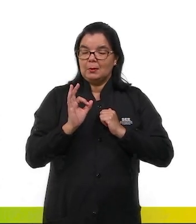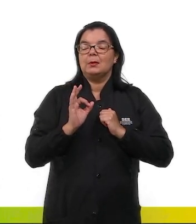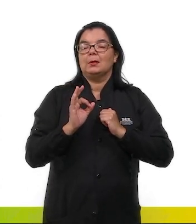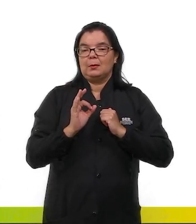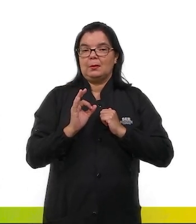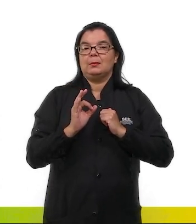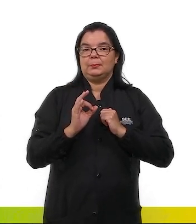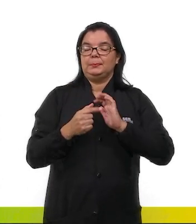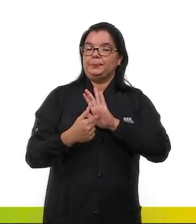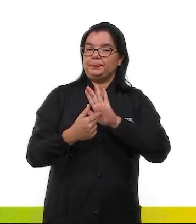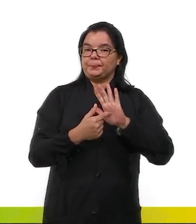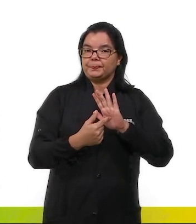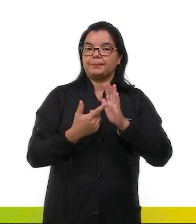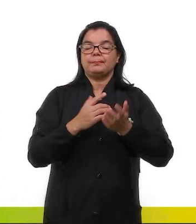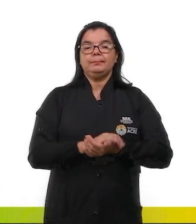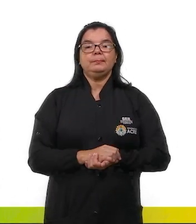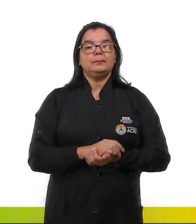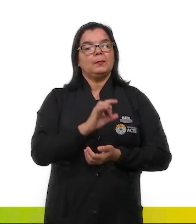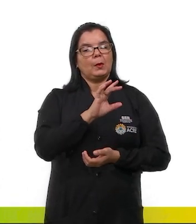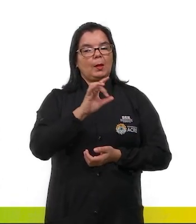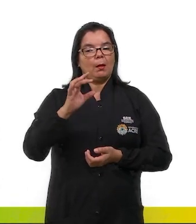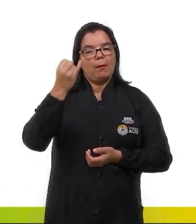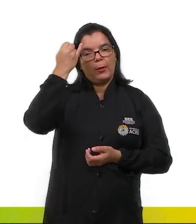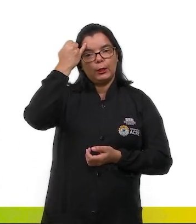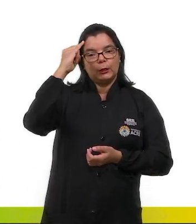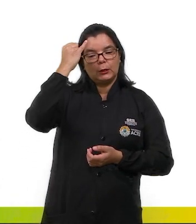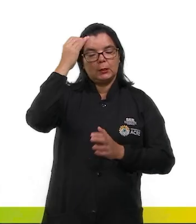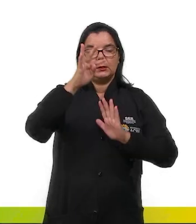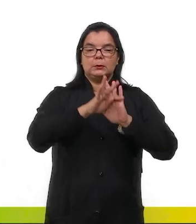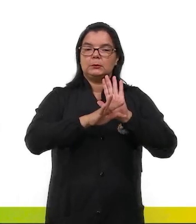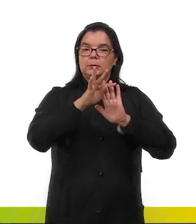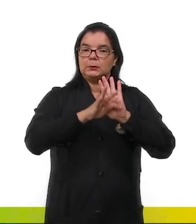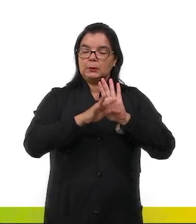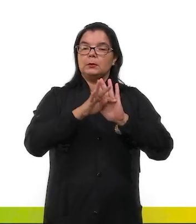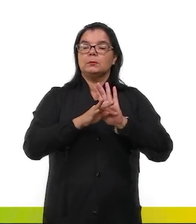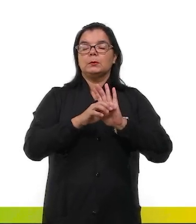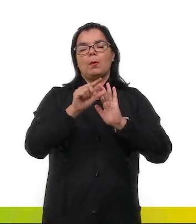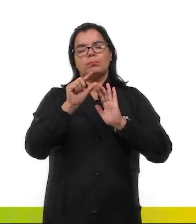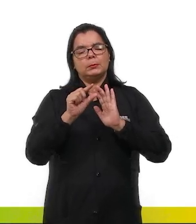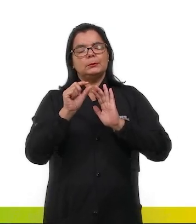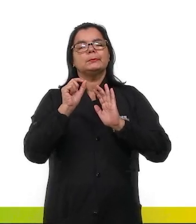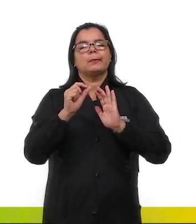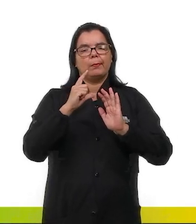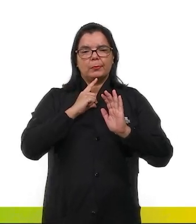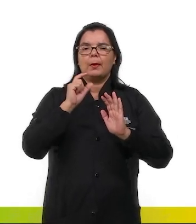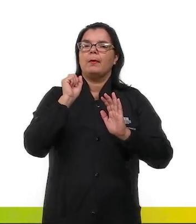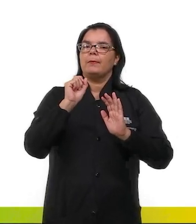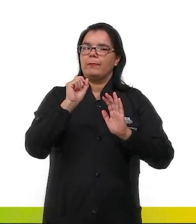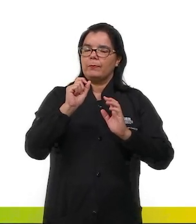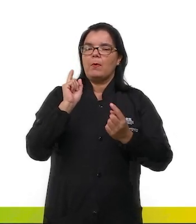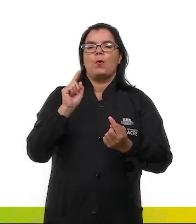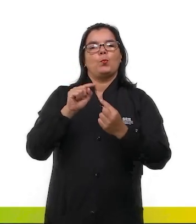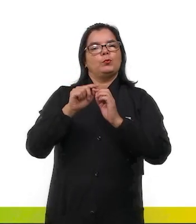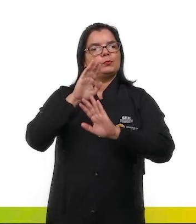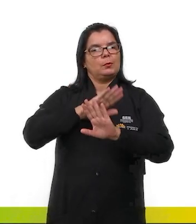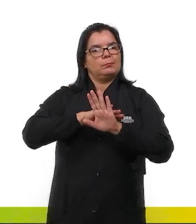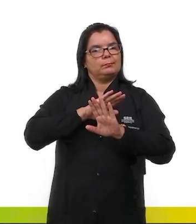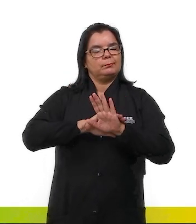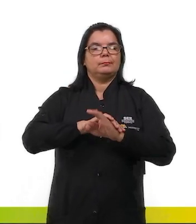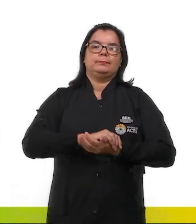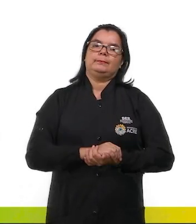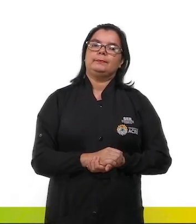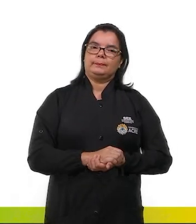que é apresentado. Cada ideia, cada texto, por mínimo que seja, tem sim uma intenção por trás.